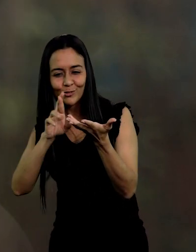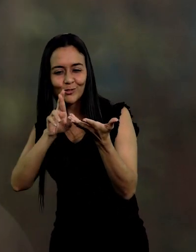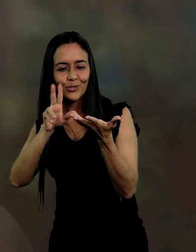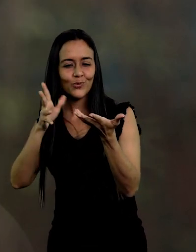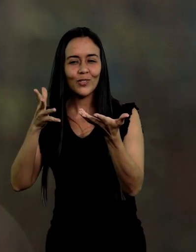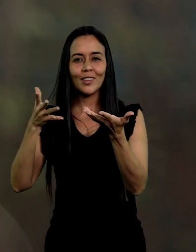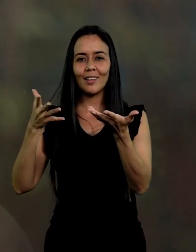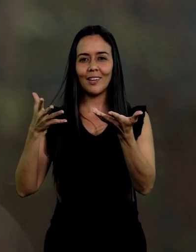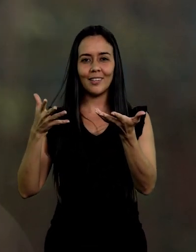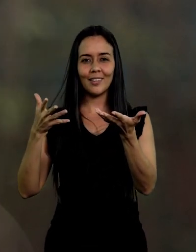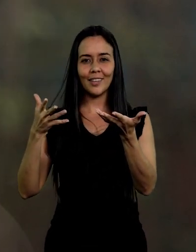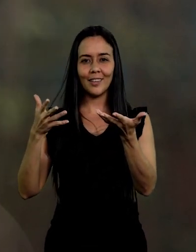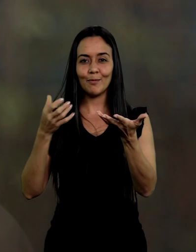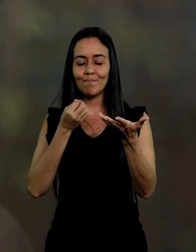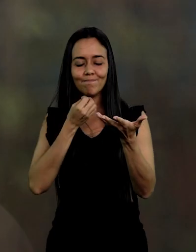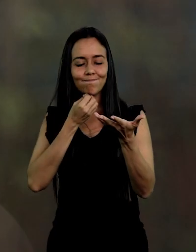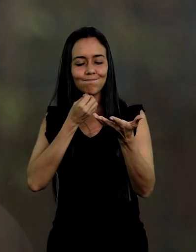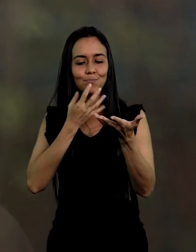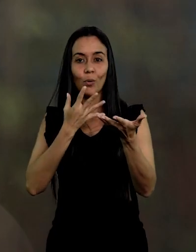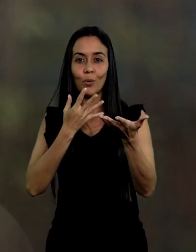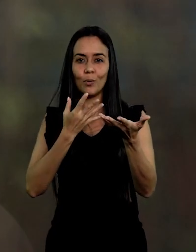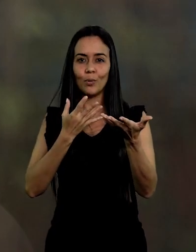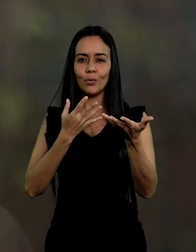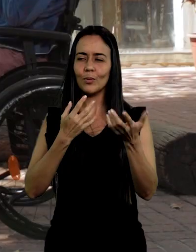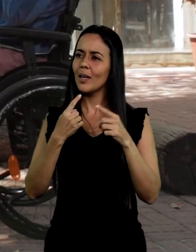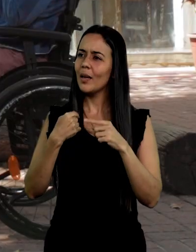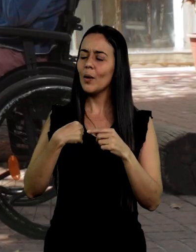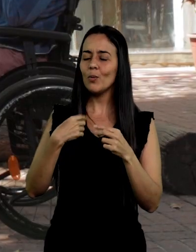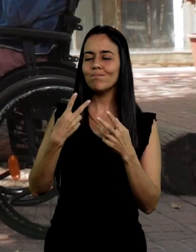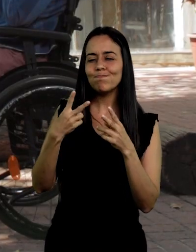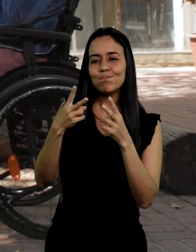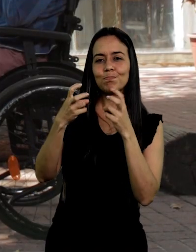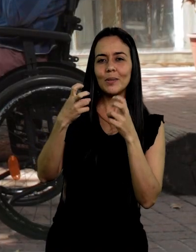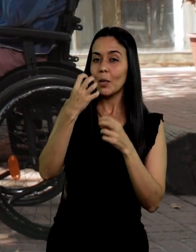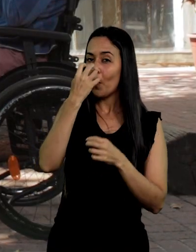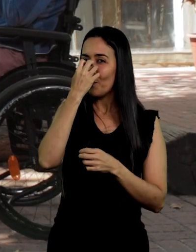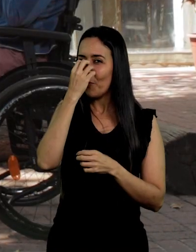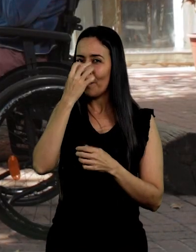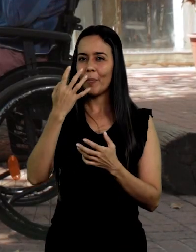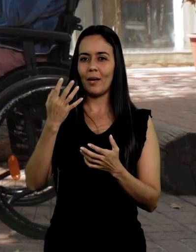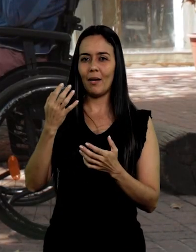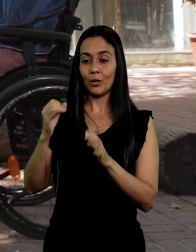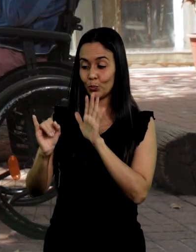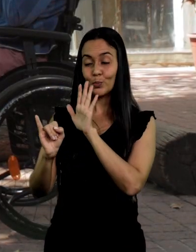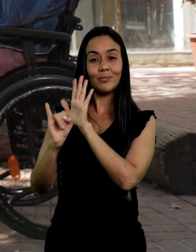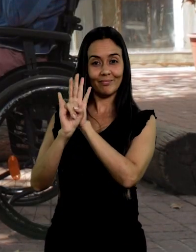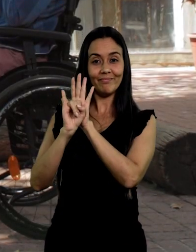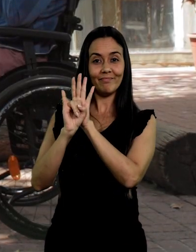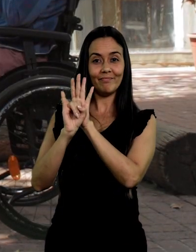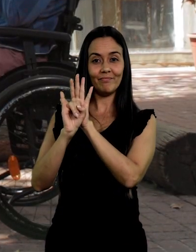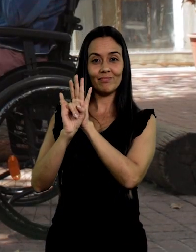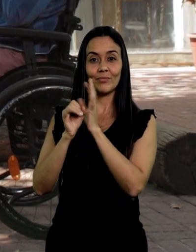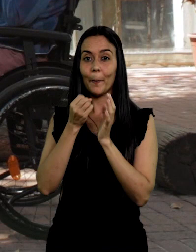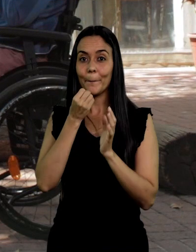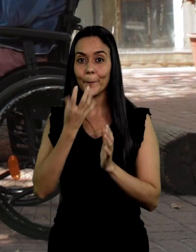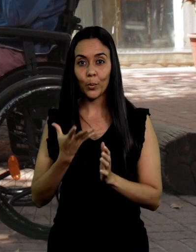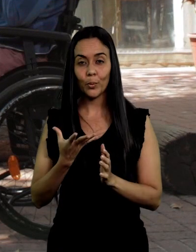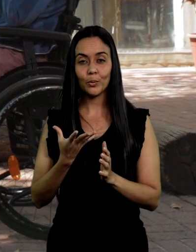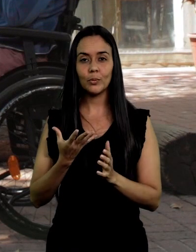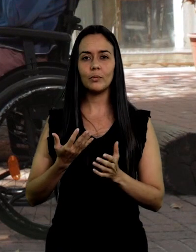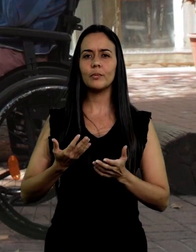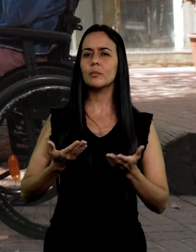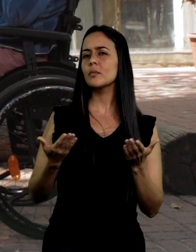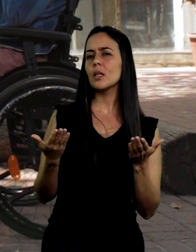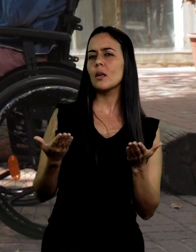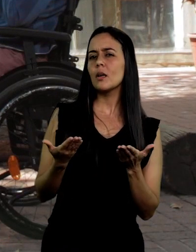do idiota, que eu vejo muito do palhaço, né? Então, assim, eu queria que você pensasse, será